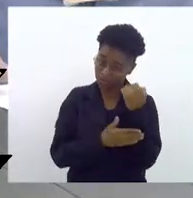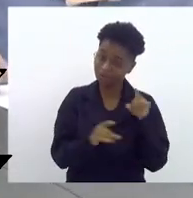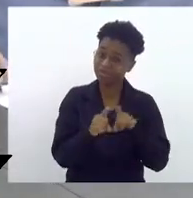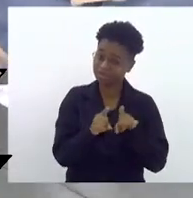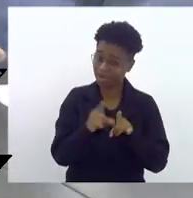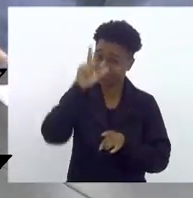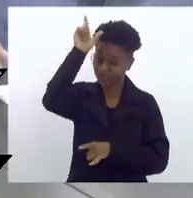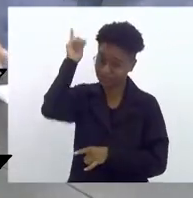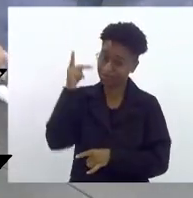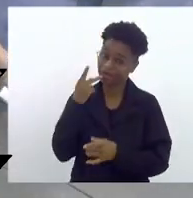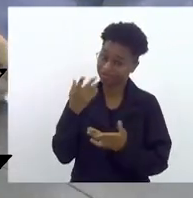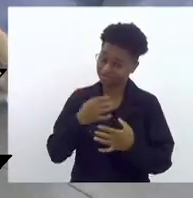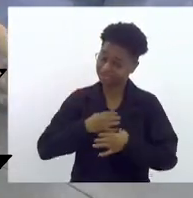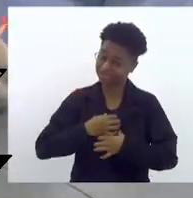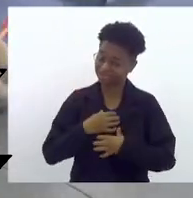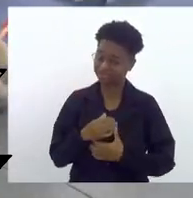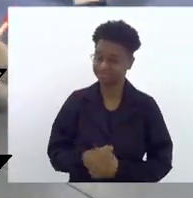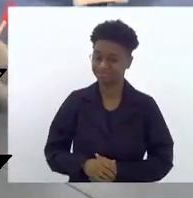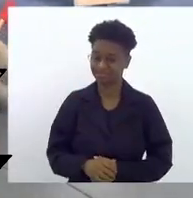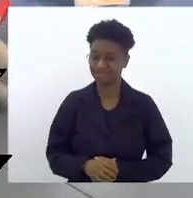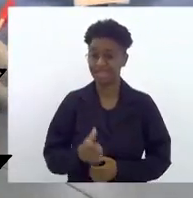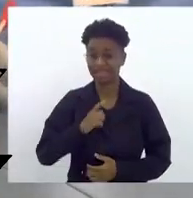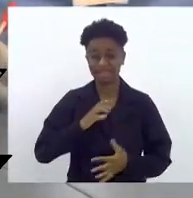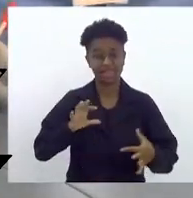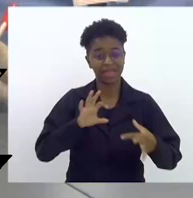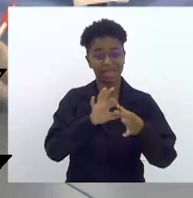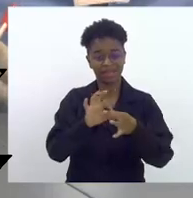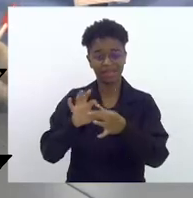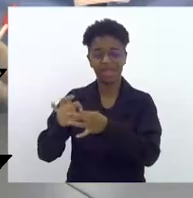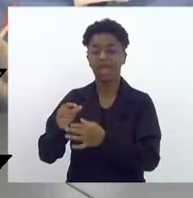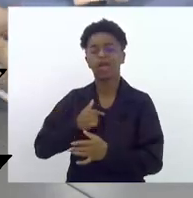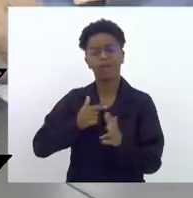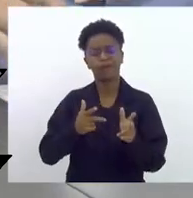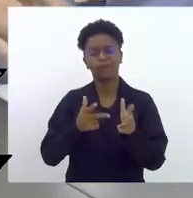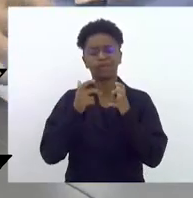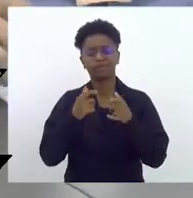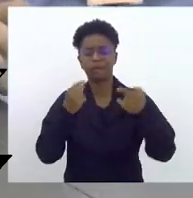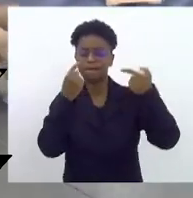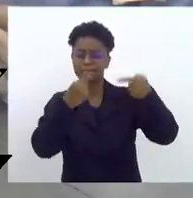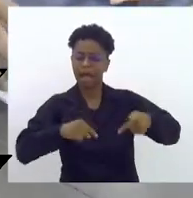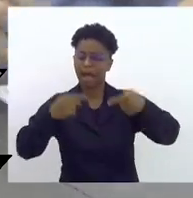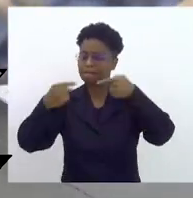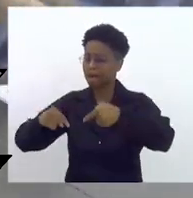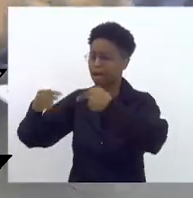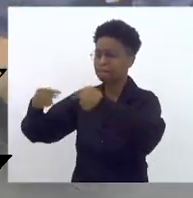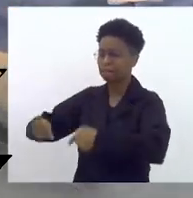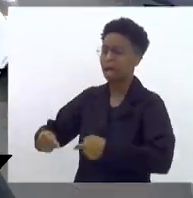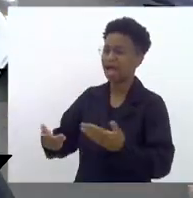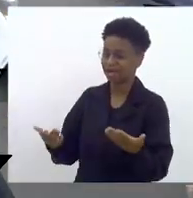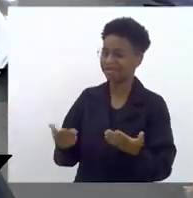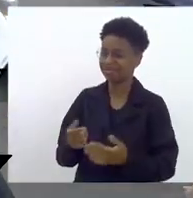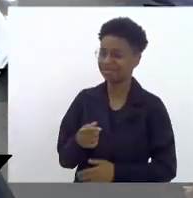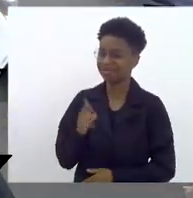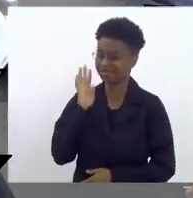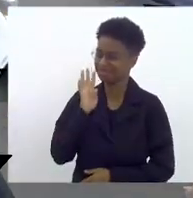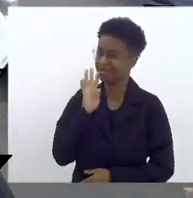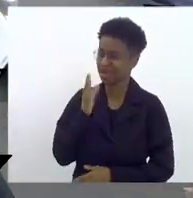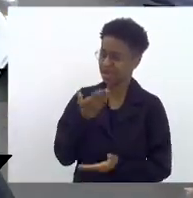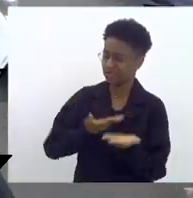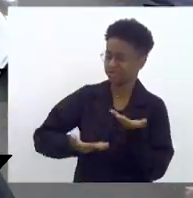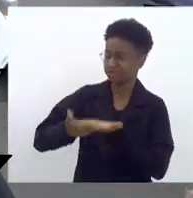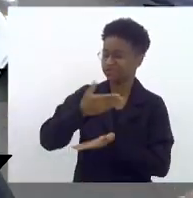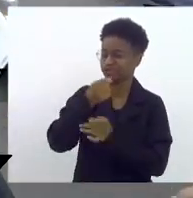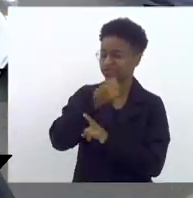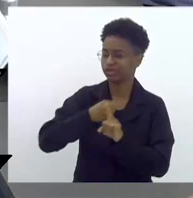Deputado municipal mas eu parceria eu tô feliz de ver essa concorrência predatória não é socialismo